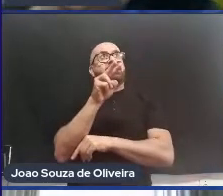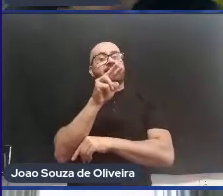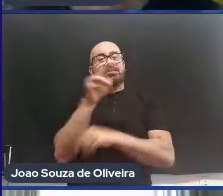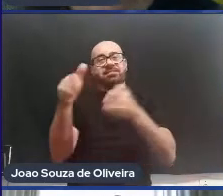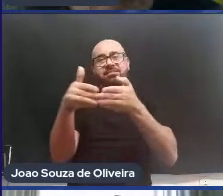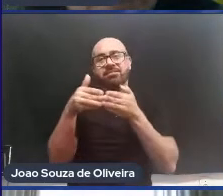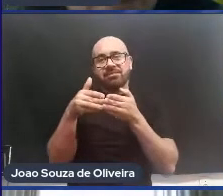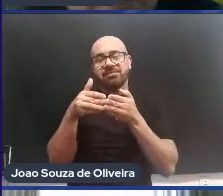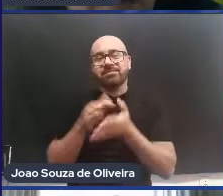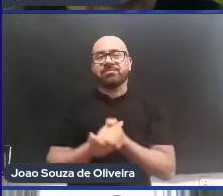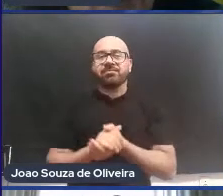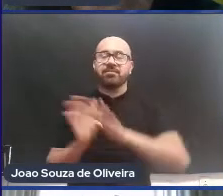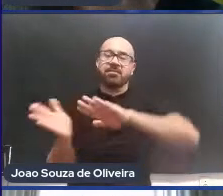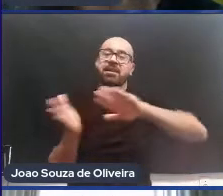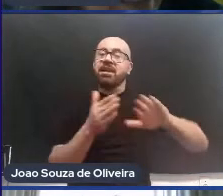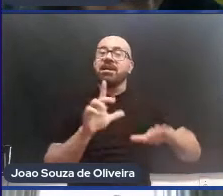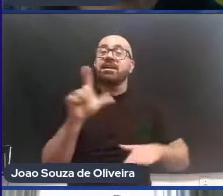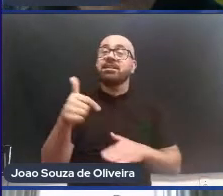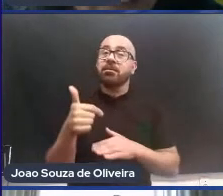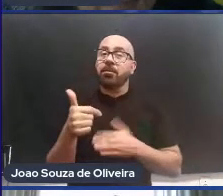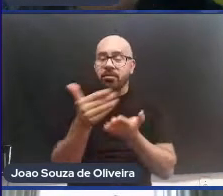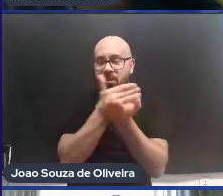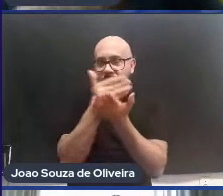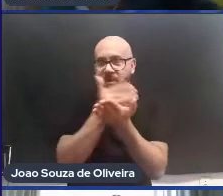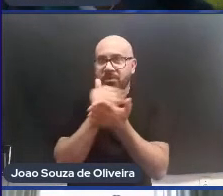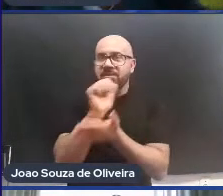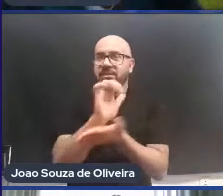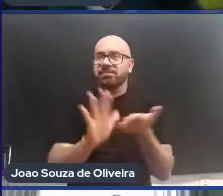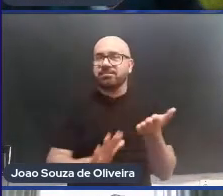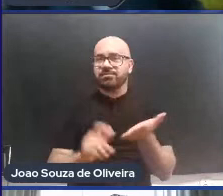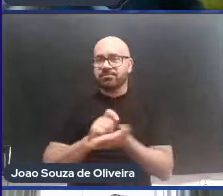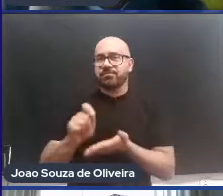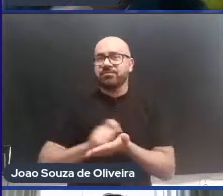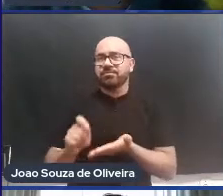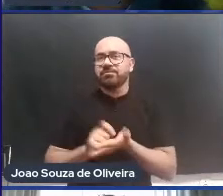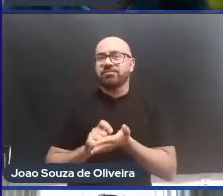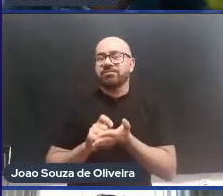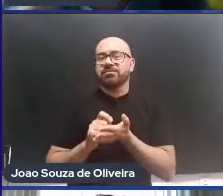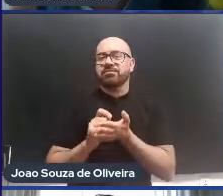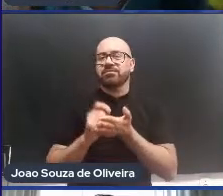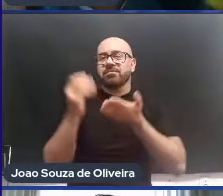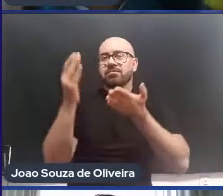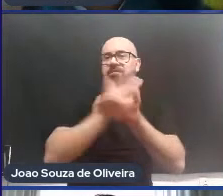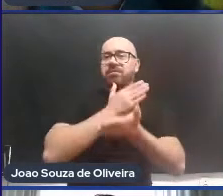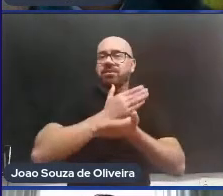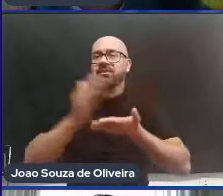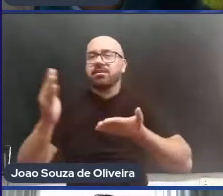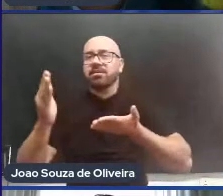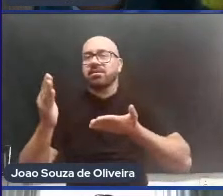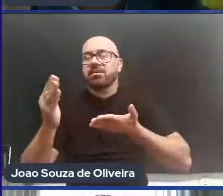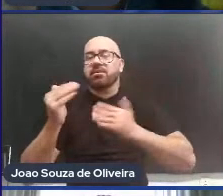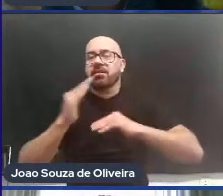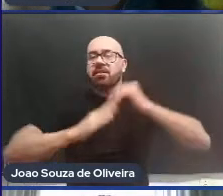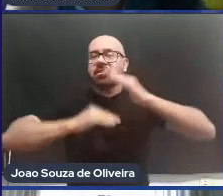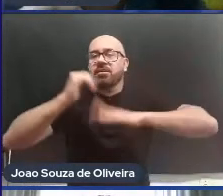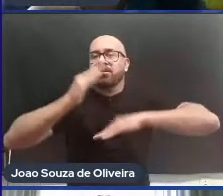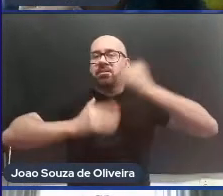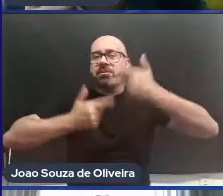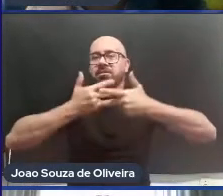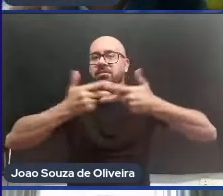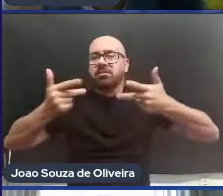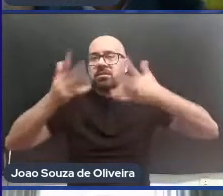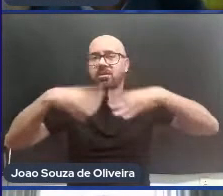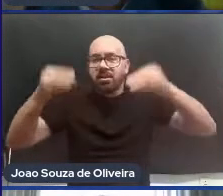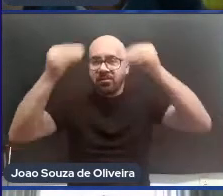Aí depois ele bota assim Oi Sara atividade então ele dividiu e construir o elemento de